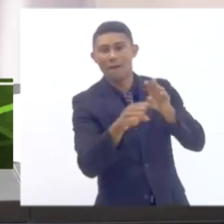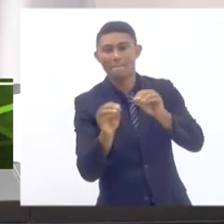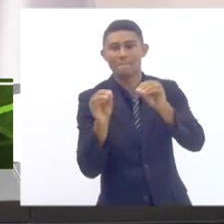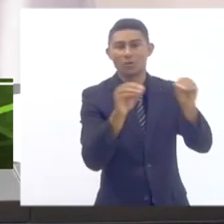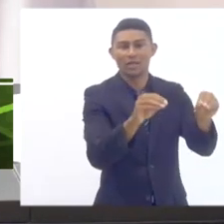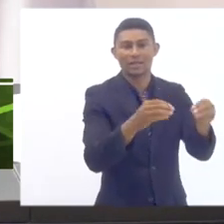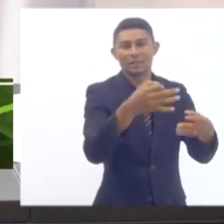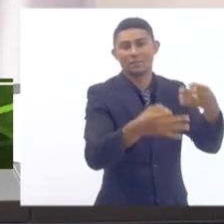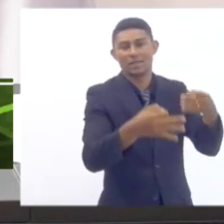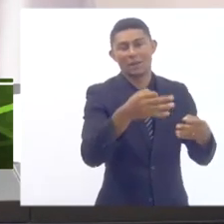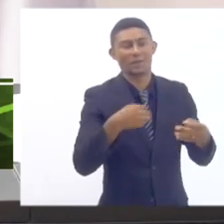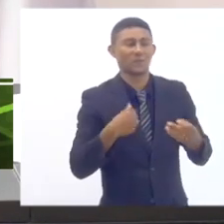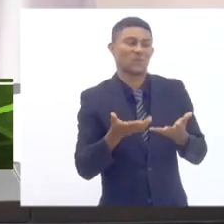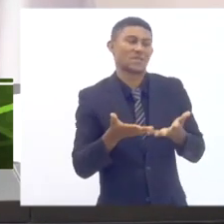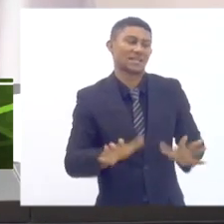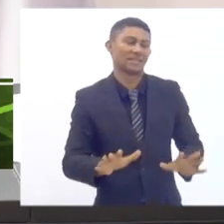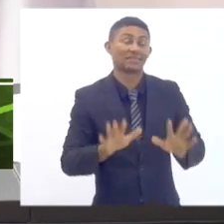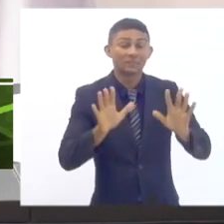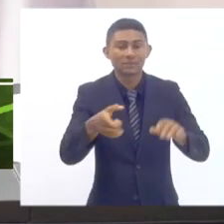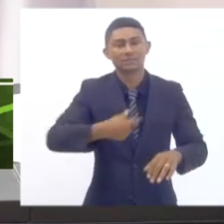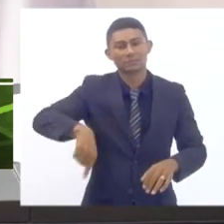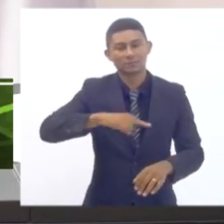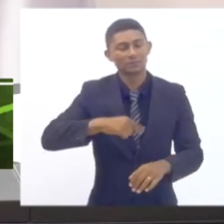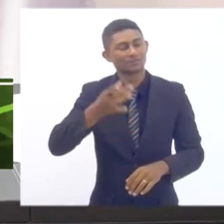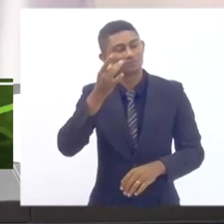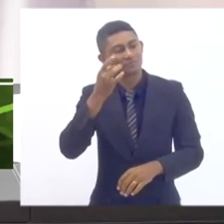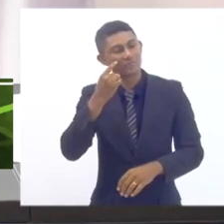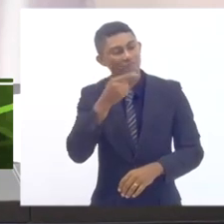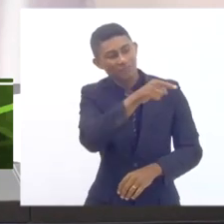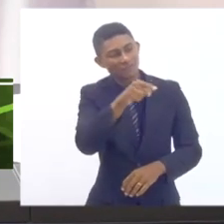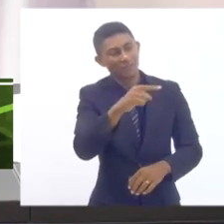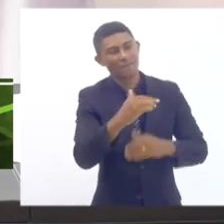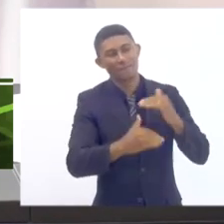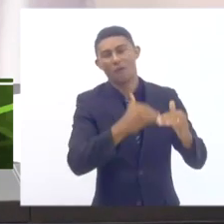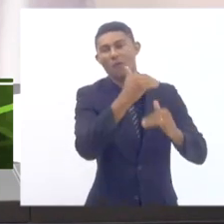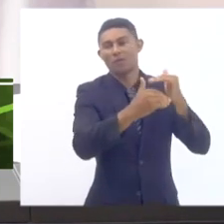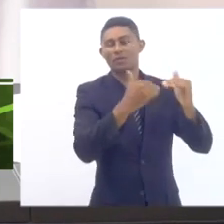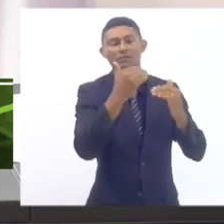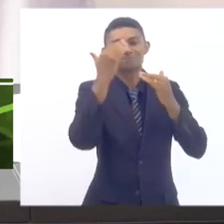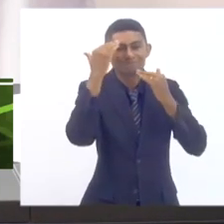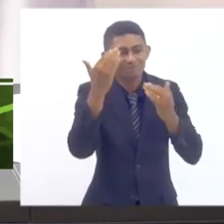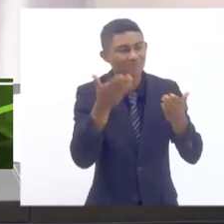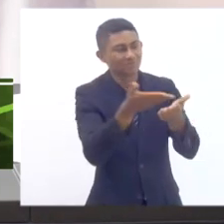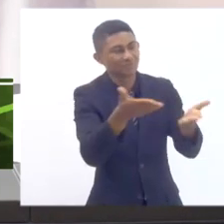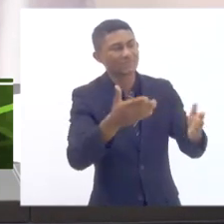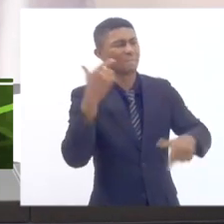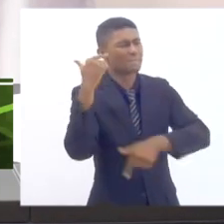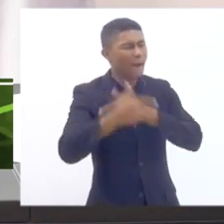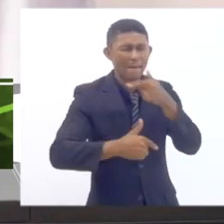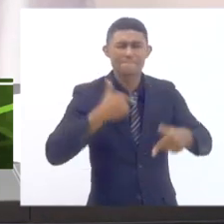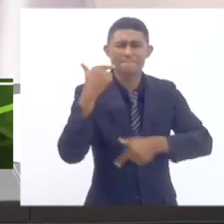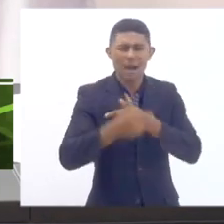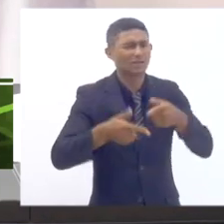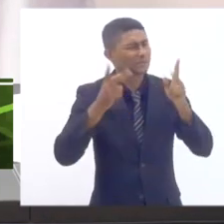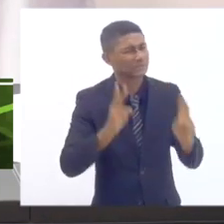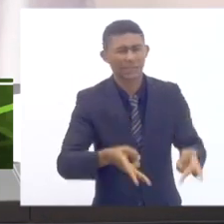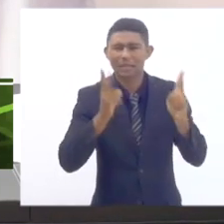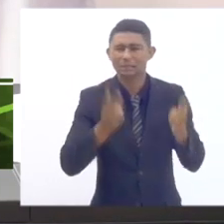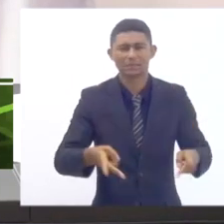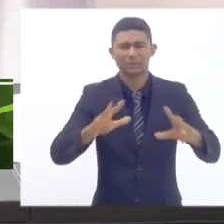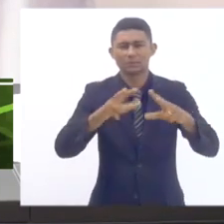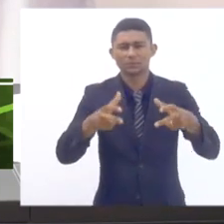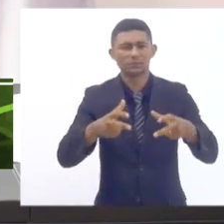ver todo mundo evoluir, todo mundo sendo feliz. Obrigado pelo incansável trabalho que vocês sempre tiveram aqui na